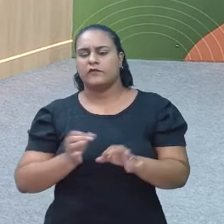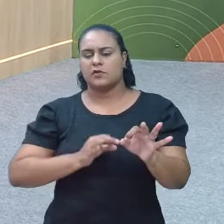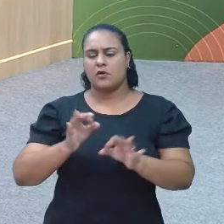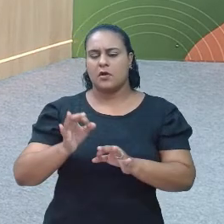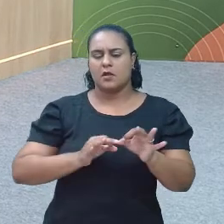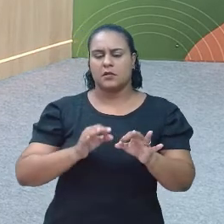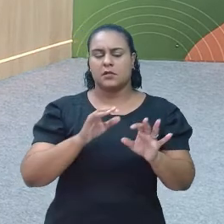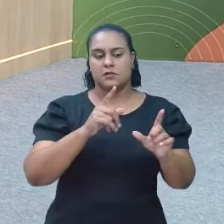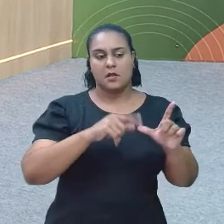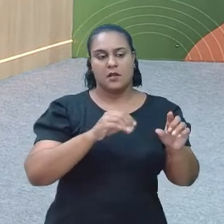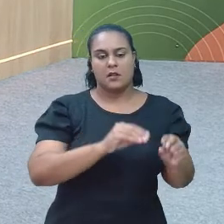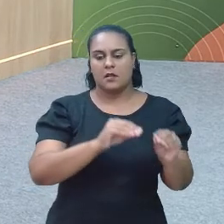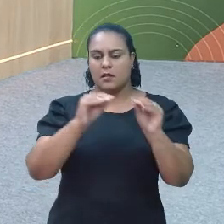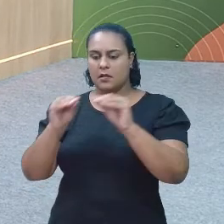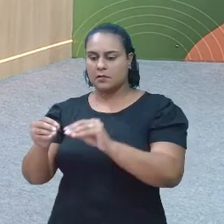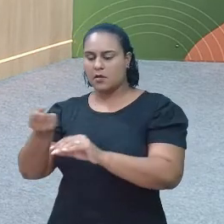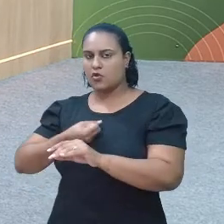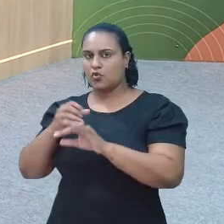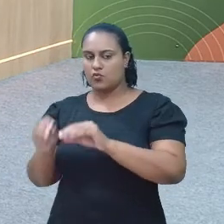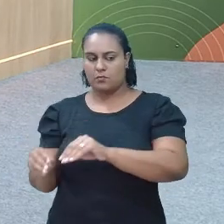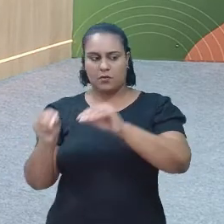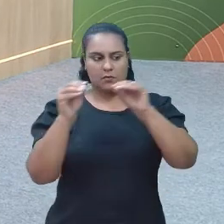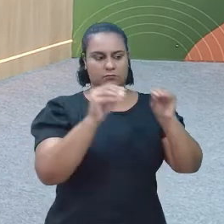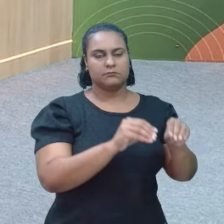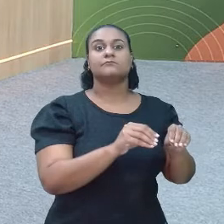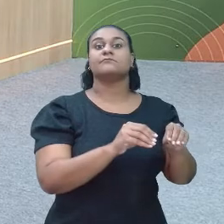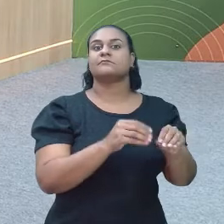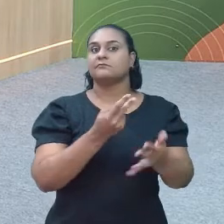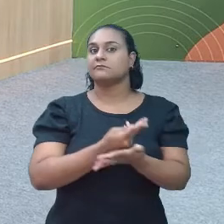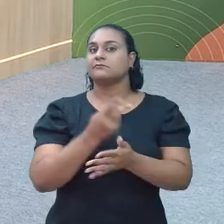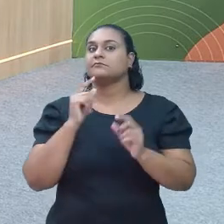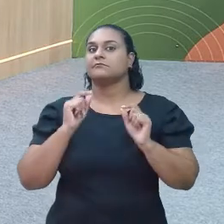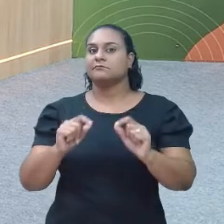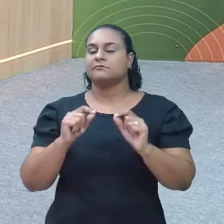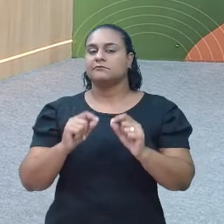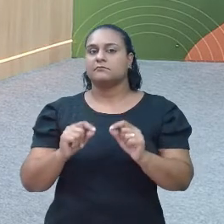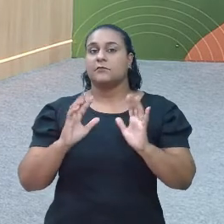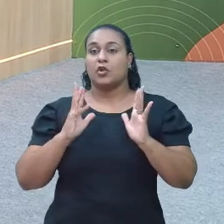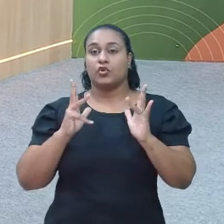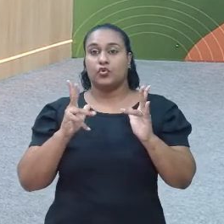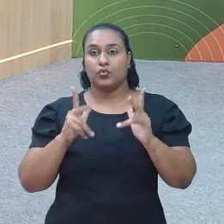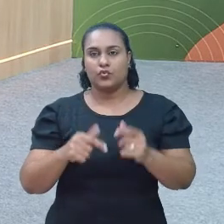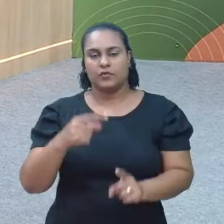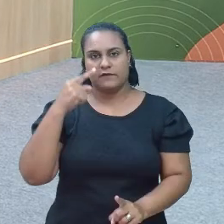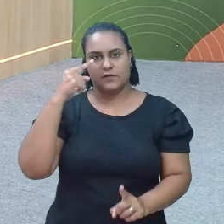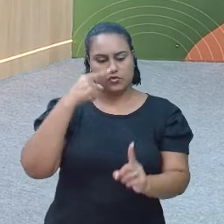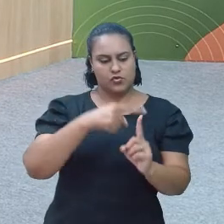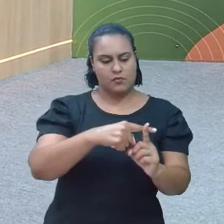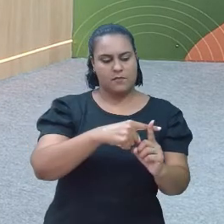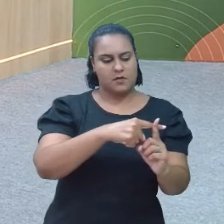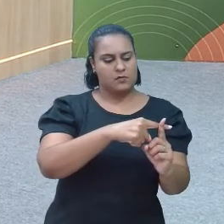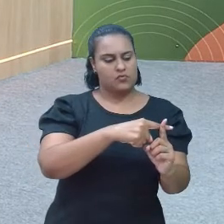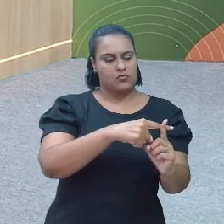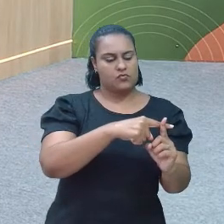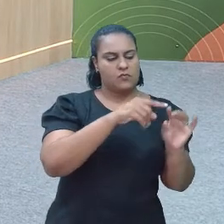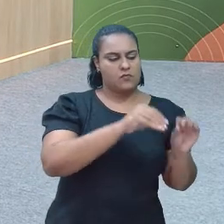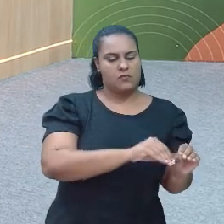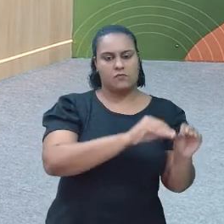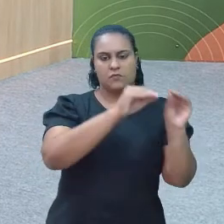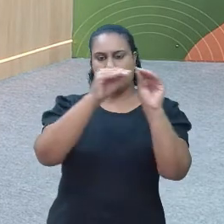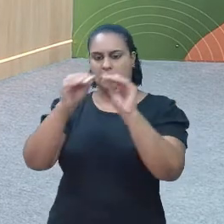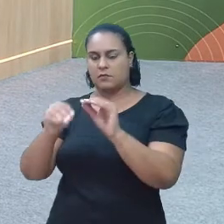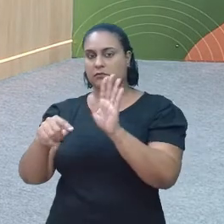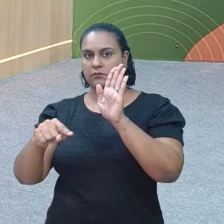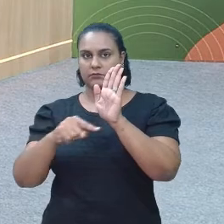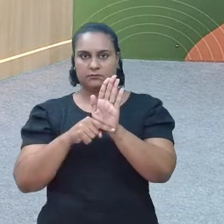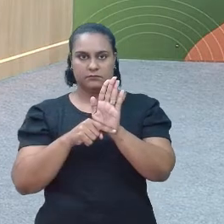manipulação, letra para um lado, número para o outro, o que vai acontecer é o seguinte, ó, tudo que estiver somando de um lado da equação passará para o outro